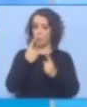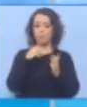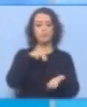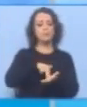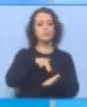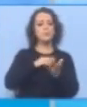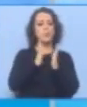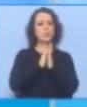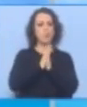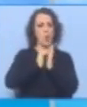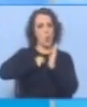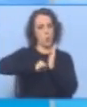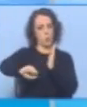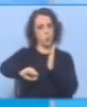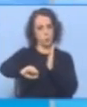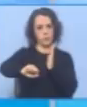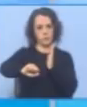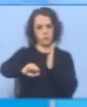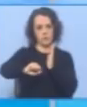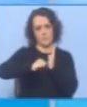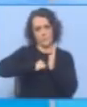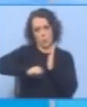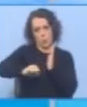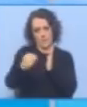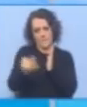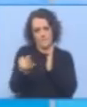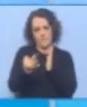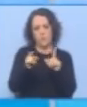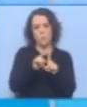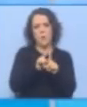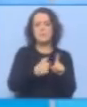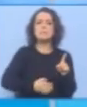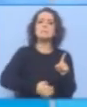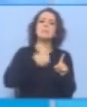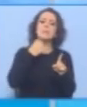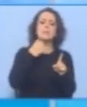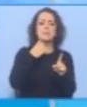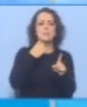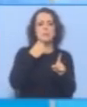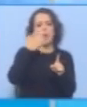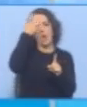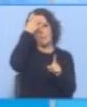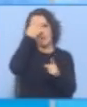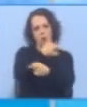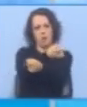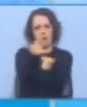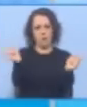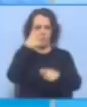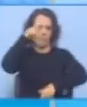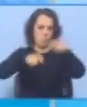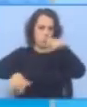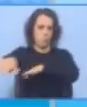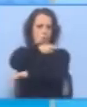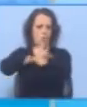posição contra a corrente, contra o sentir mais comum da opinião pública. Mas